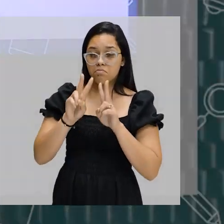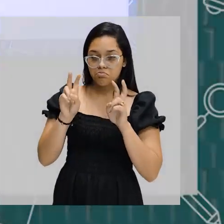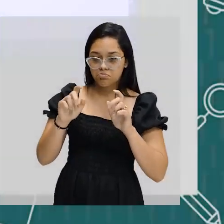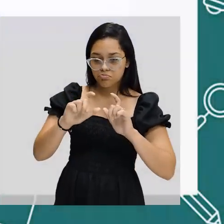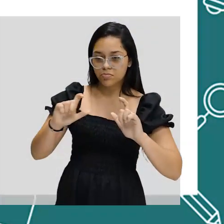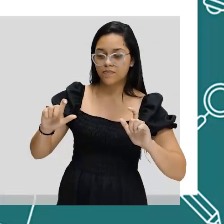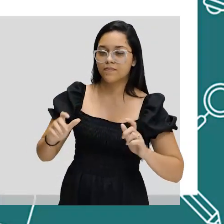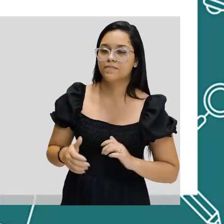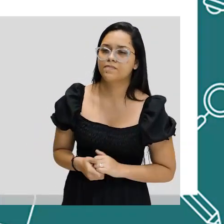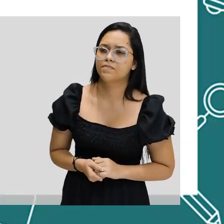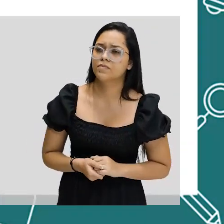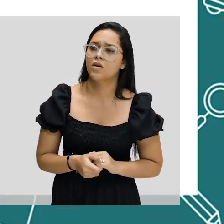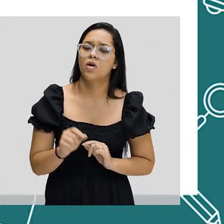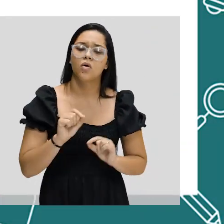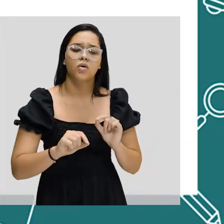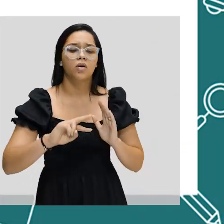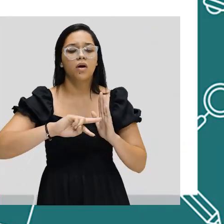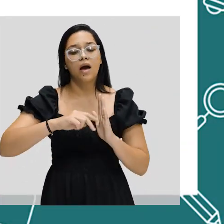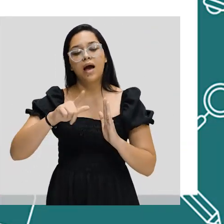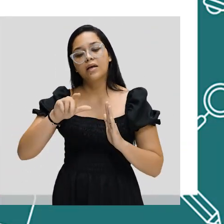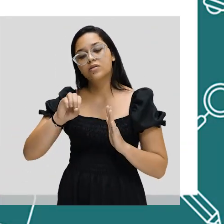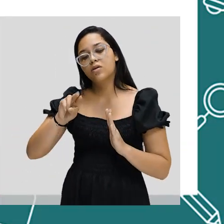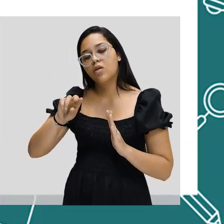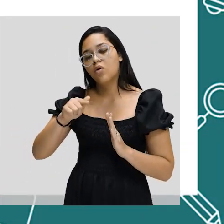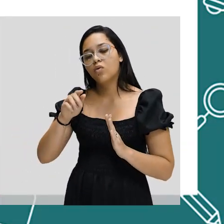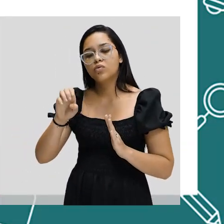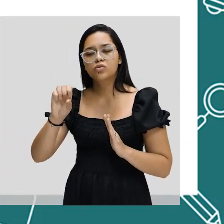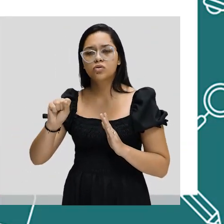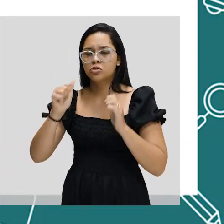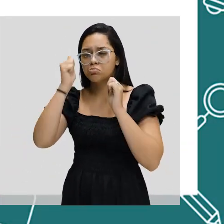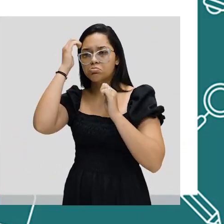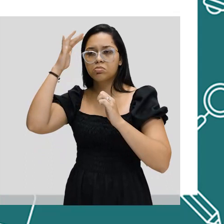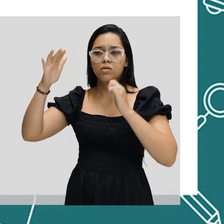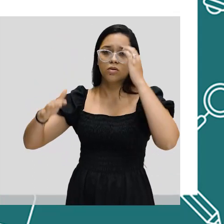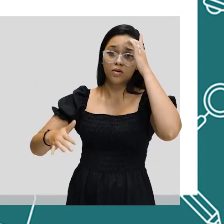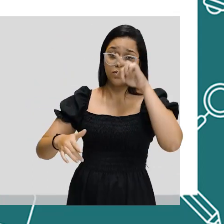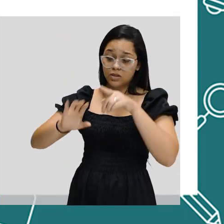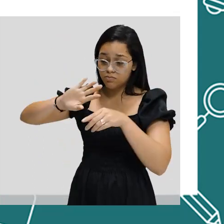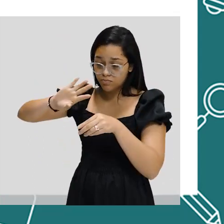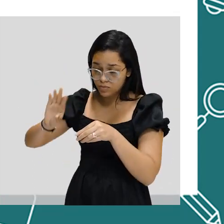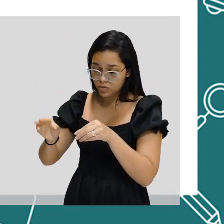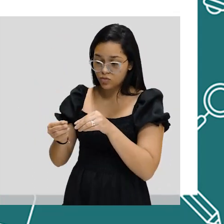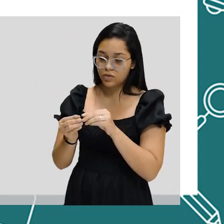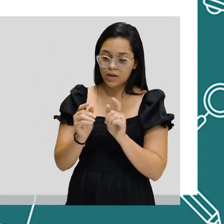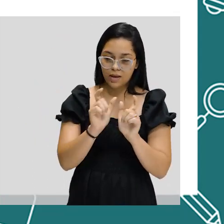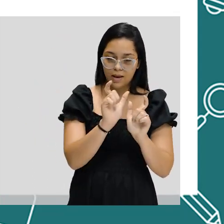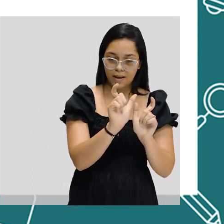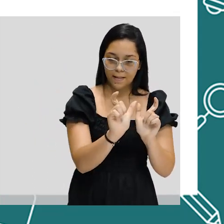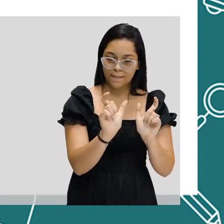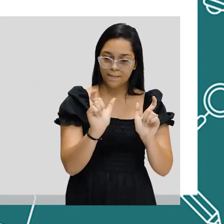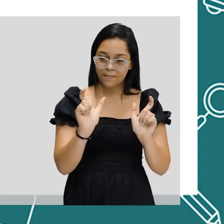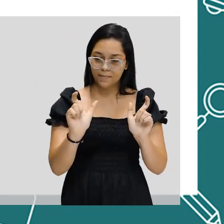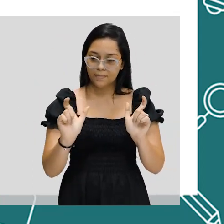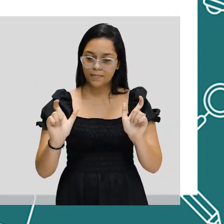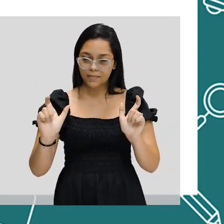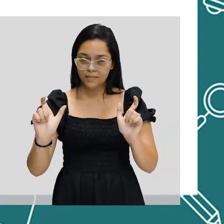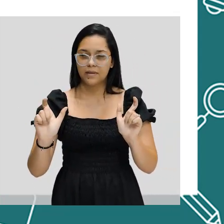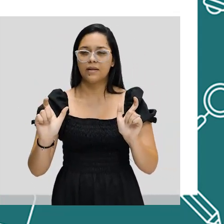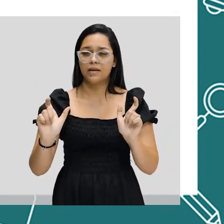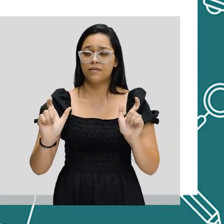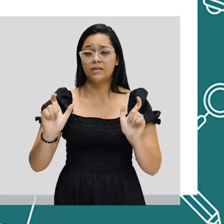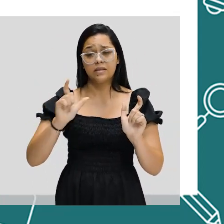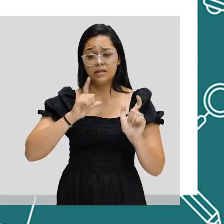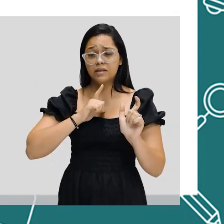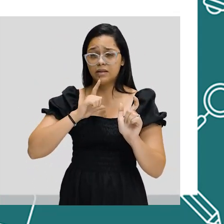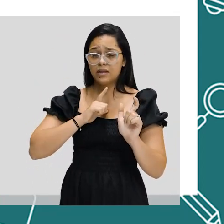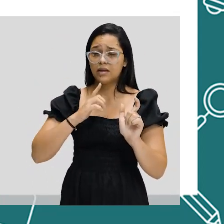expressãozinha que que são os locuções interjetivas é quando você junta palavras né expressões que